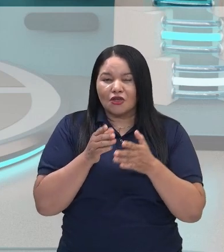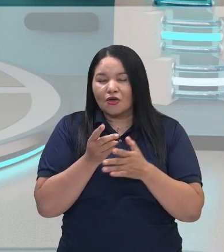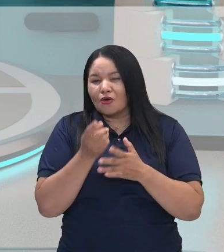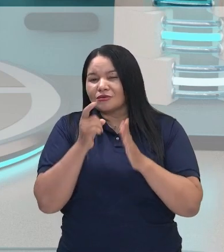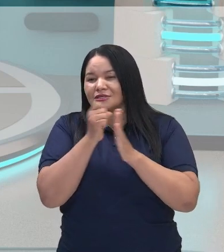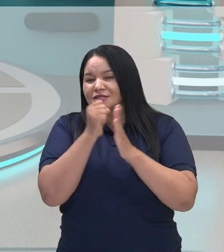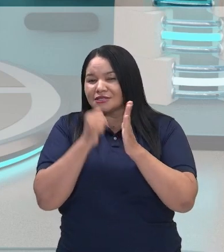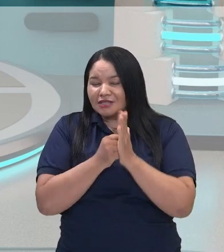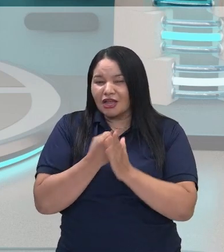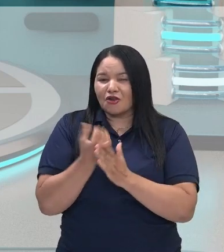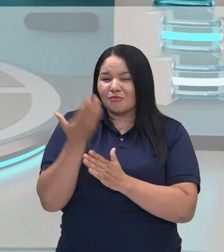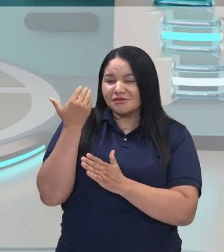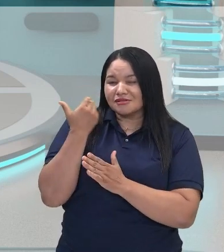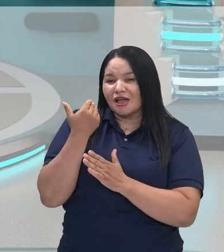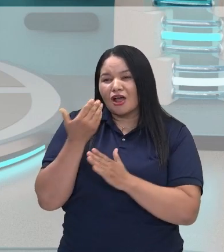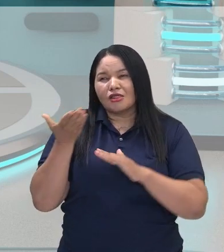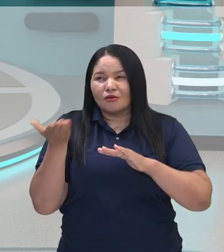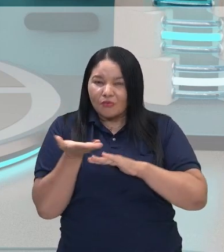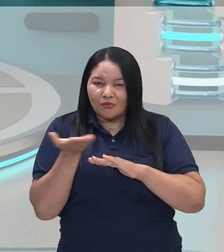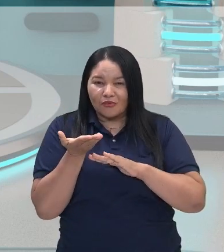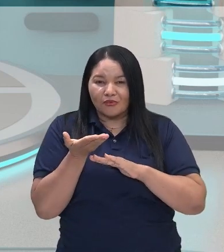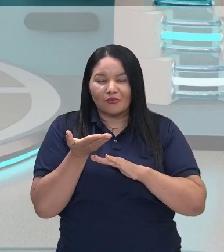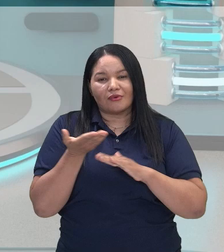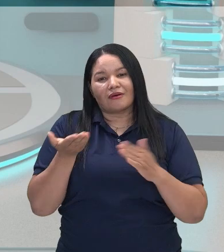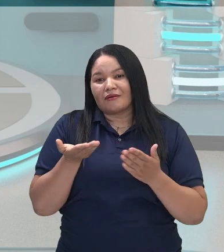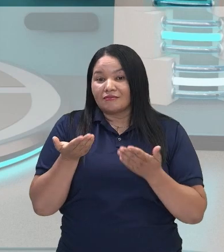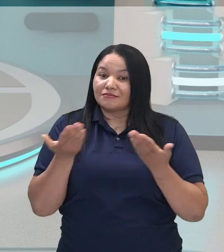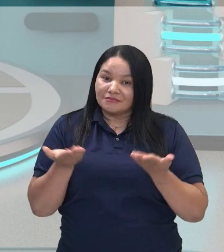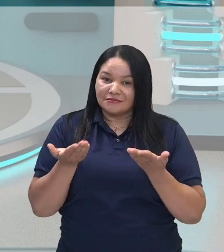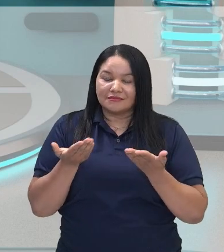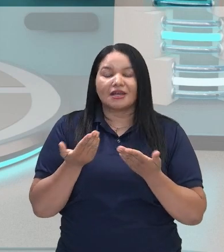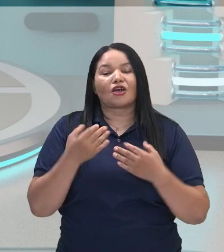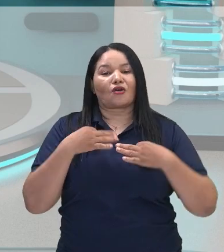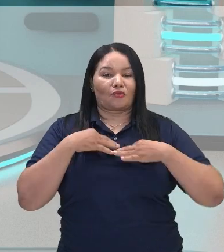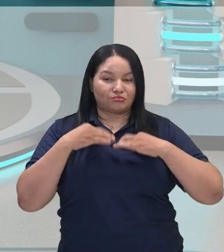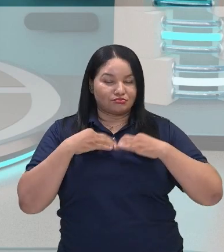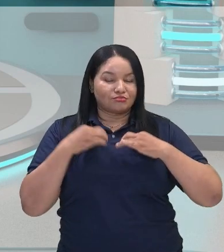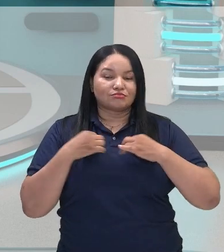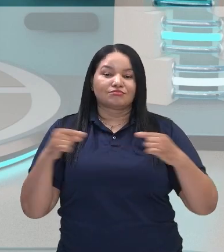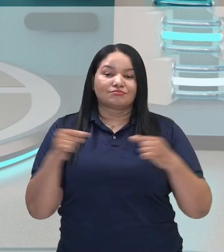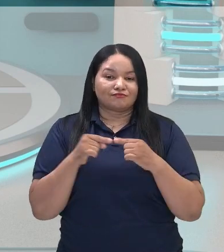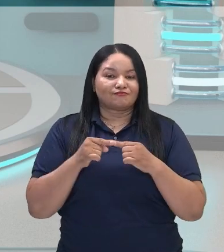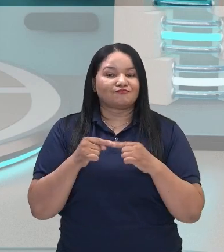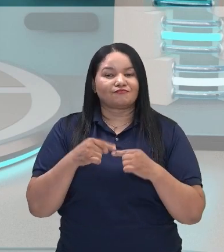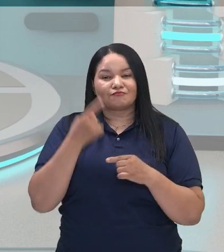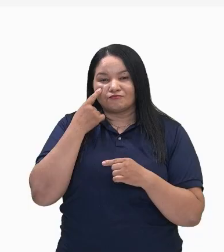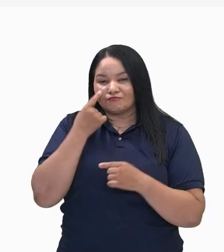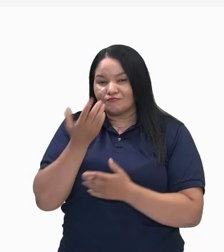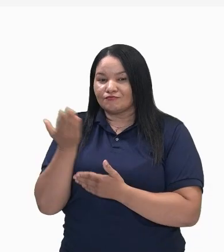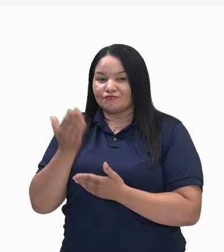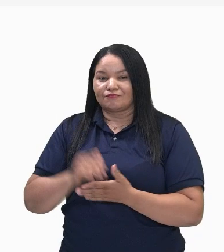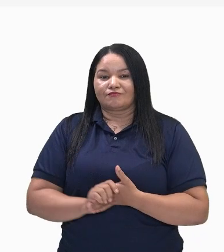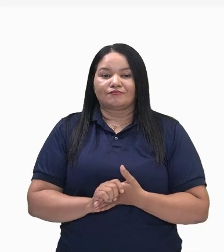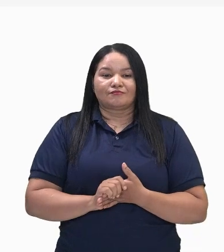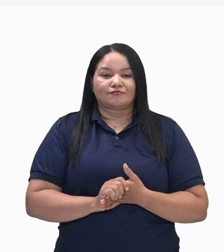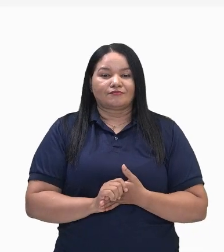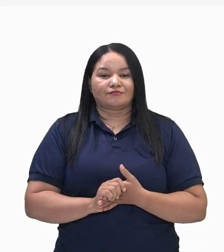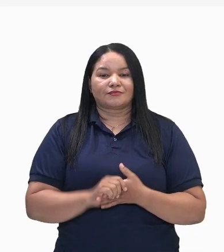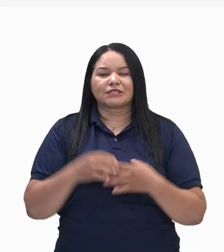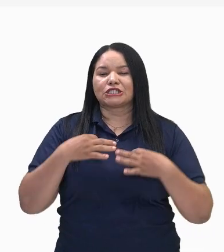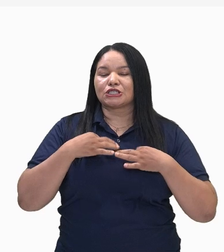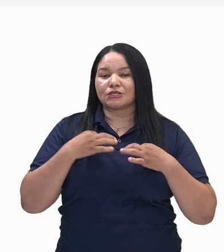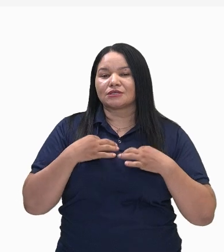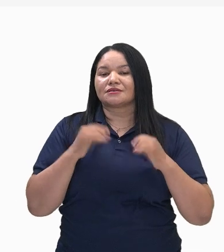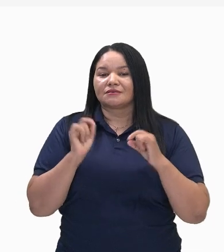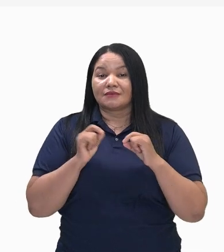século passado, se passa na pré-história ou não, porque o figurino é o quê? Vamos ver? Então, o